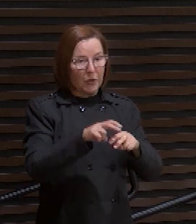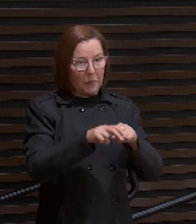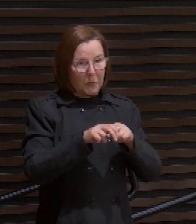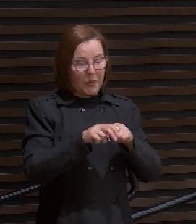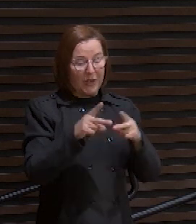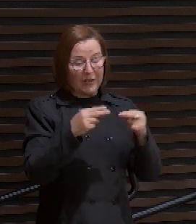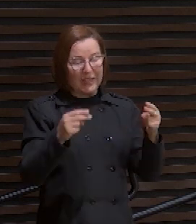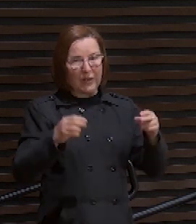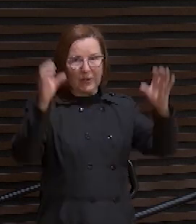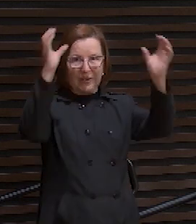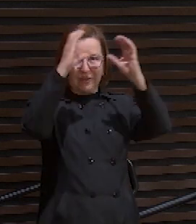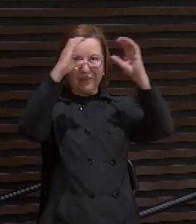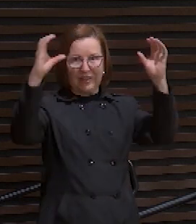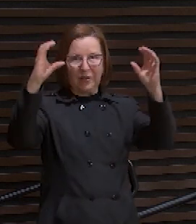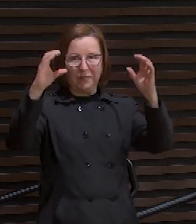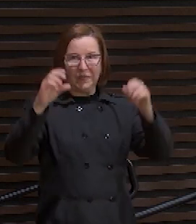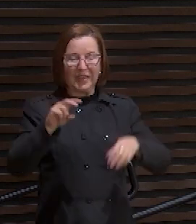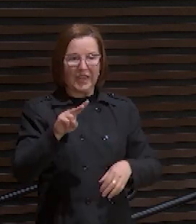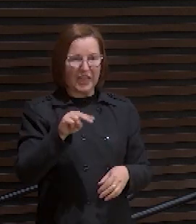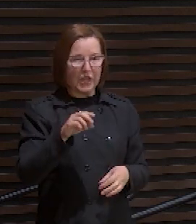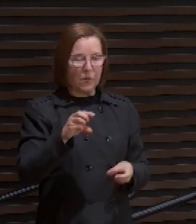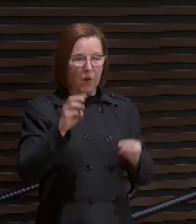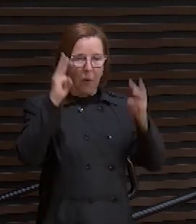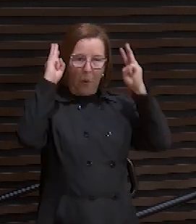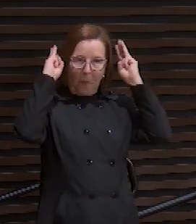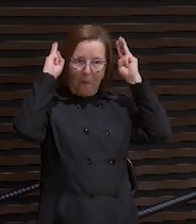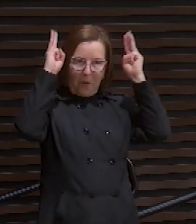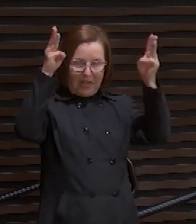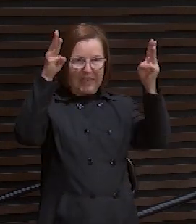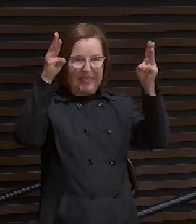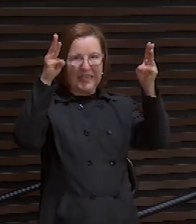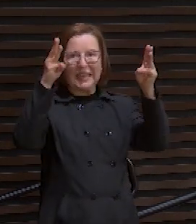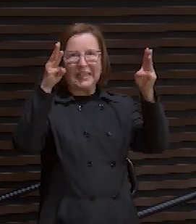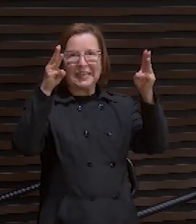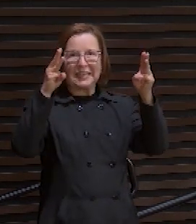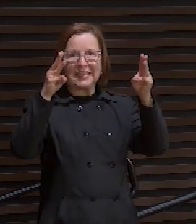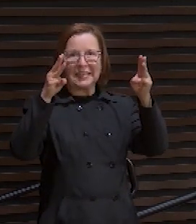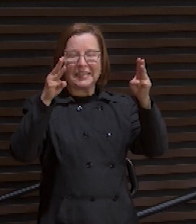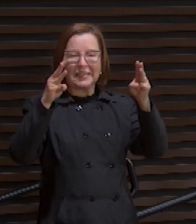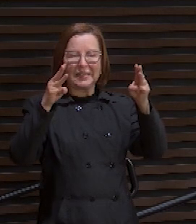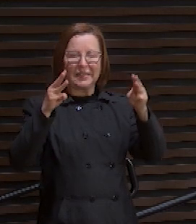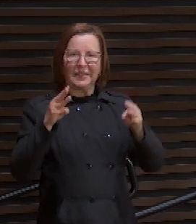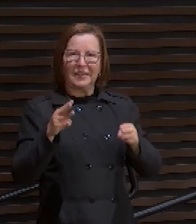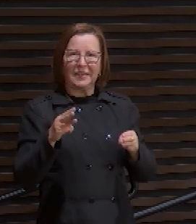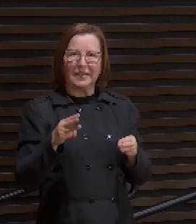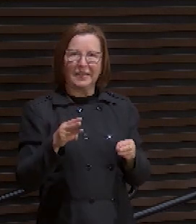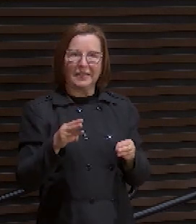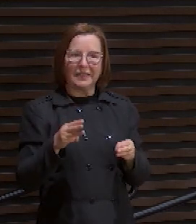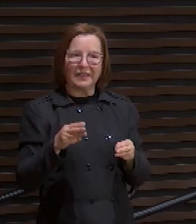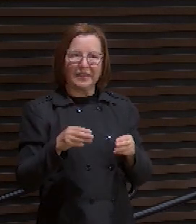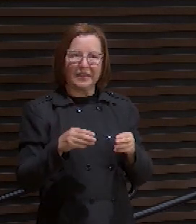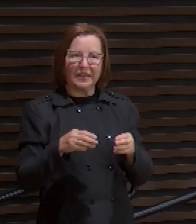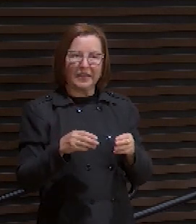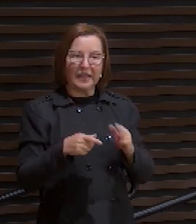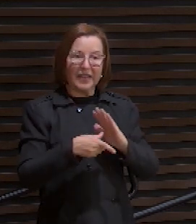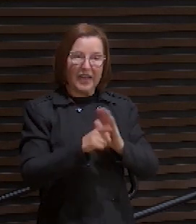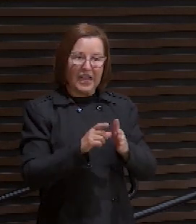como foi Moisés, divinamente instruído, quando estava para construir o